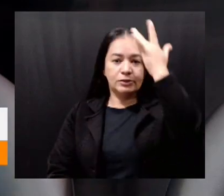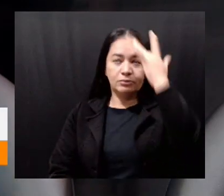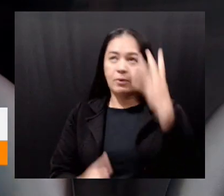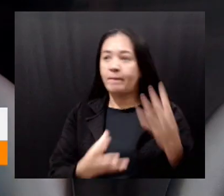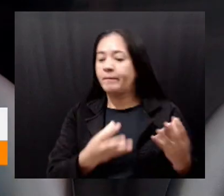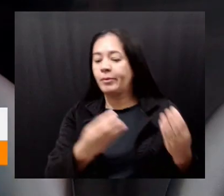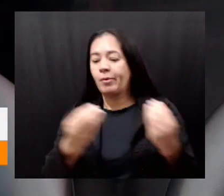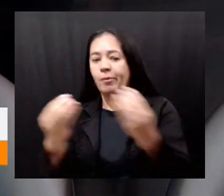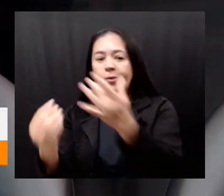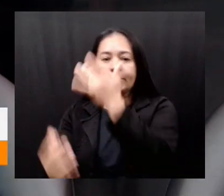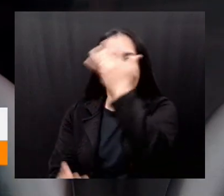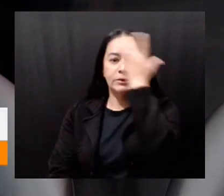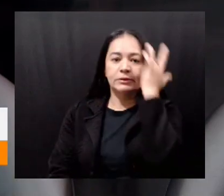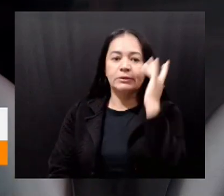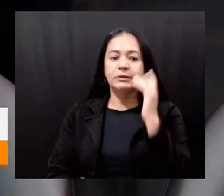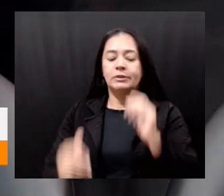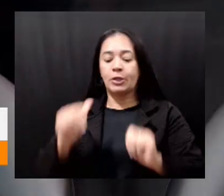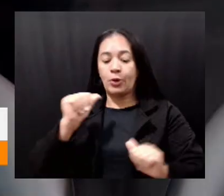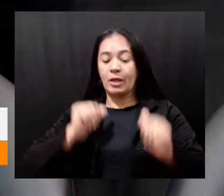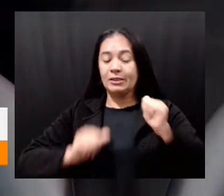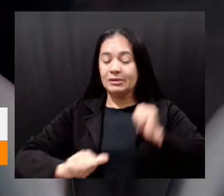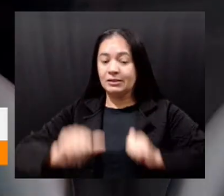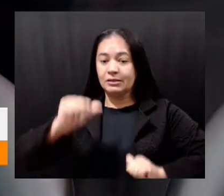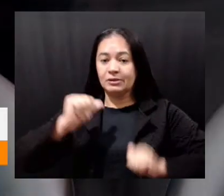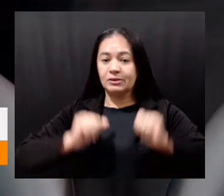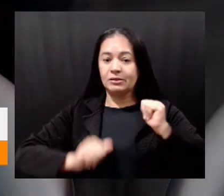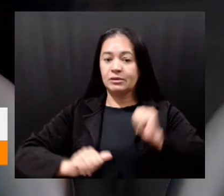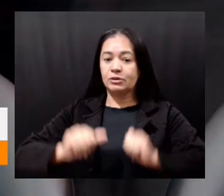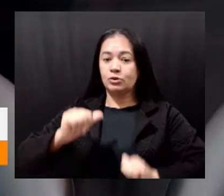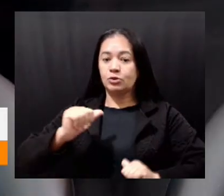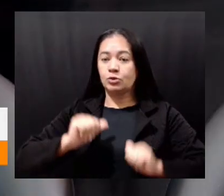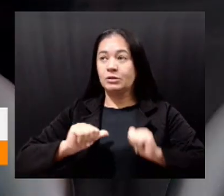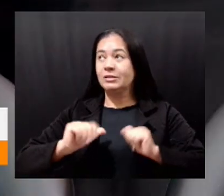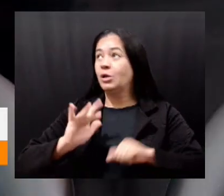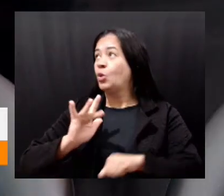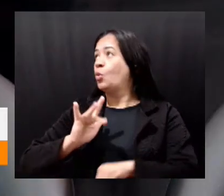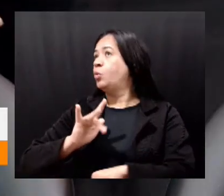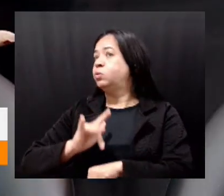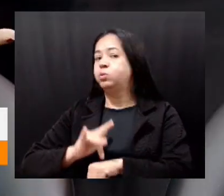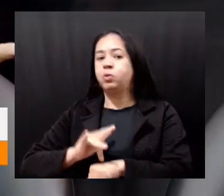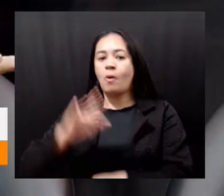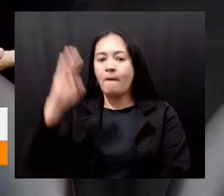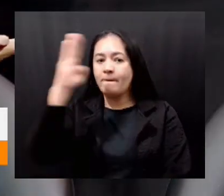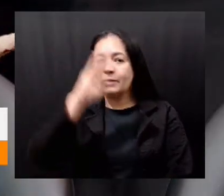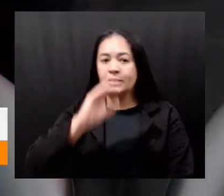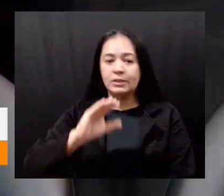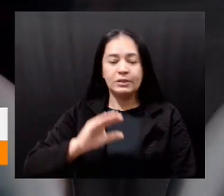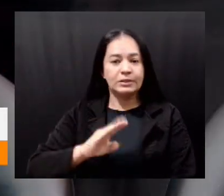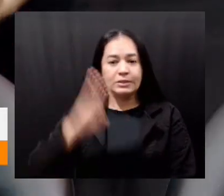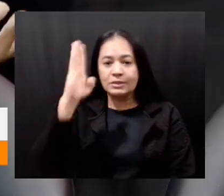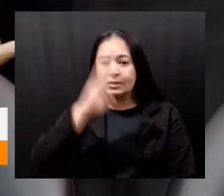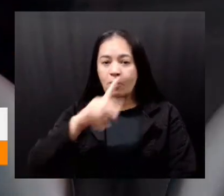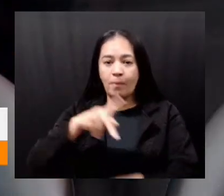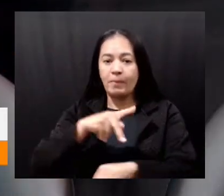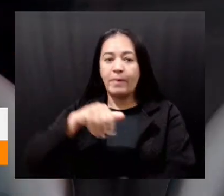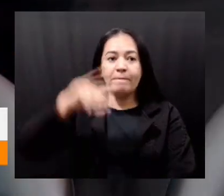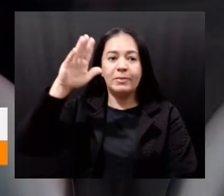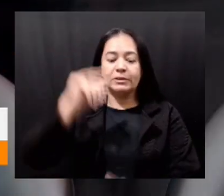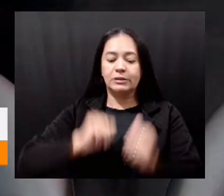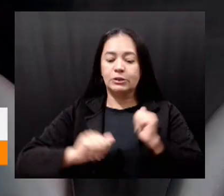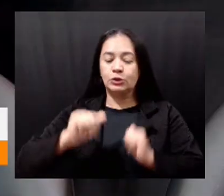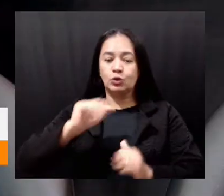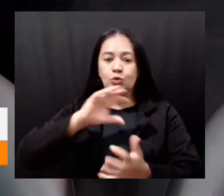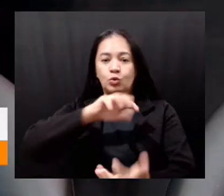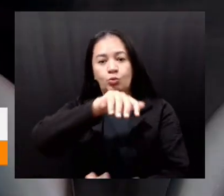a ansiedade, absurdo, né? O Brasil é um dos países mais ansiosos do mundo, isso já tem pesquisas